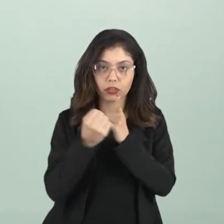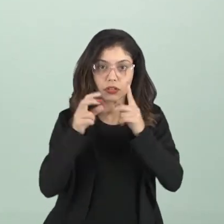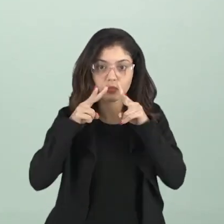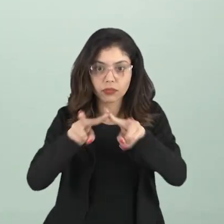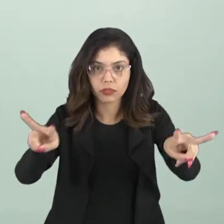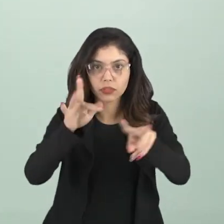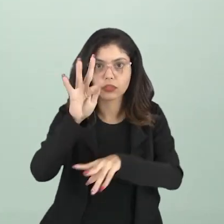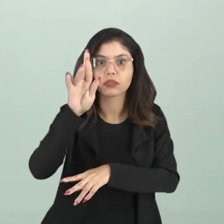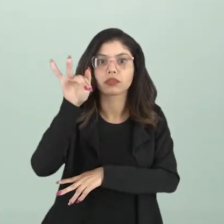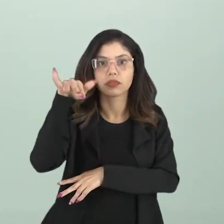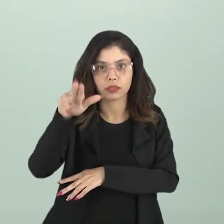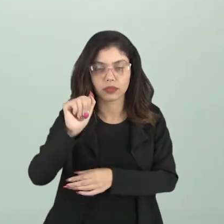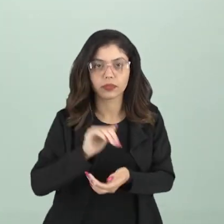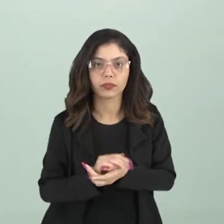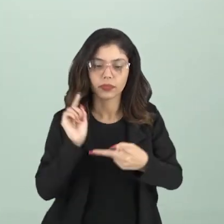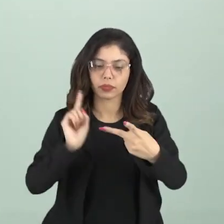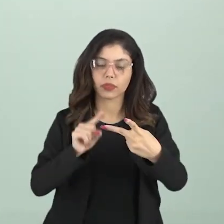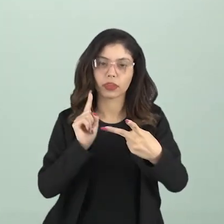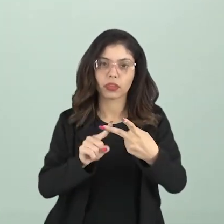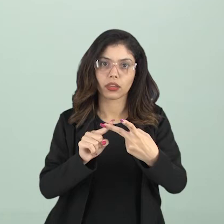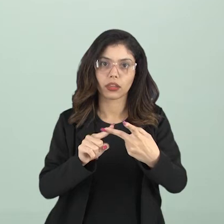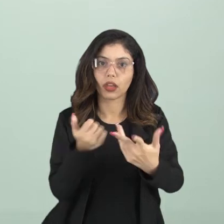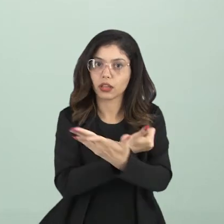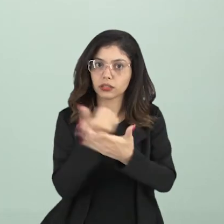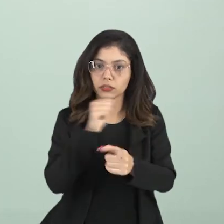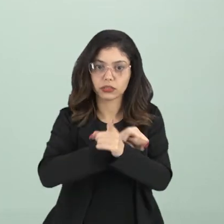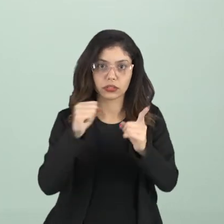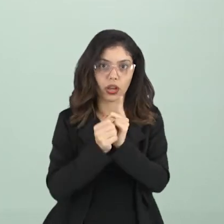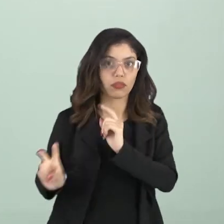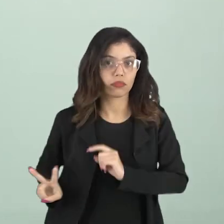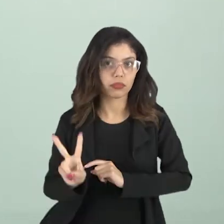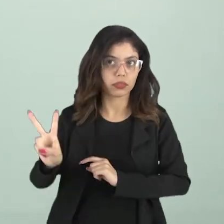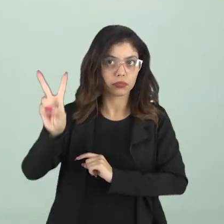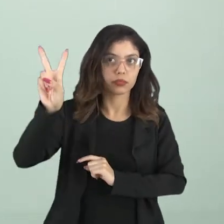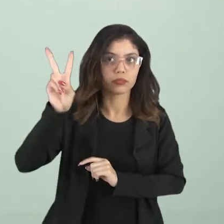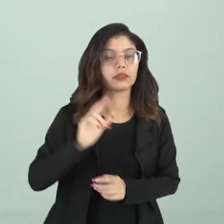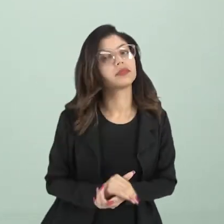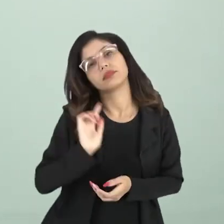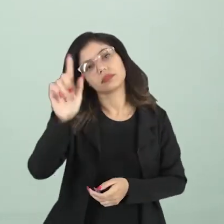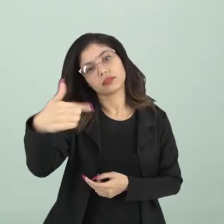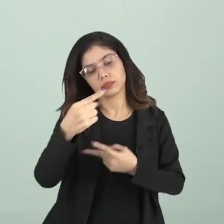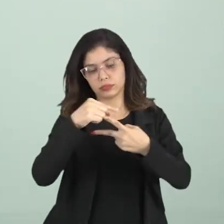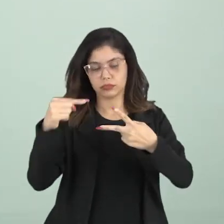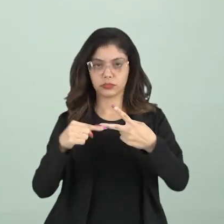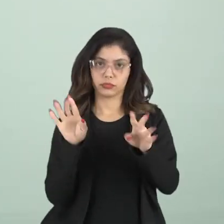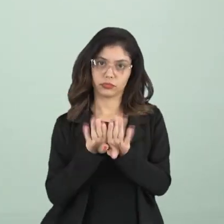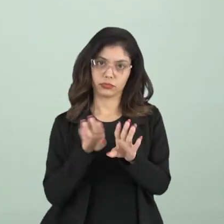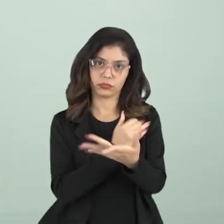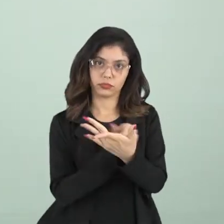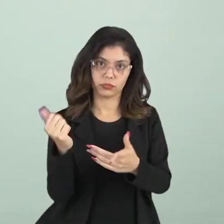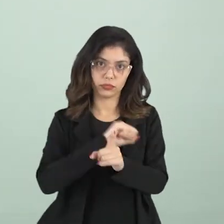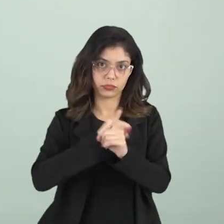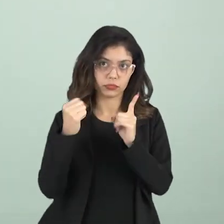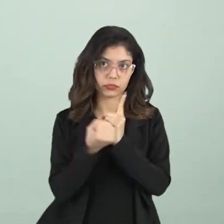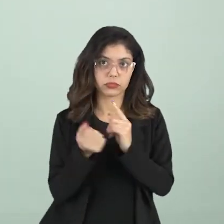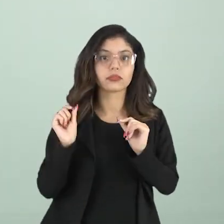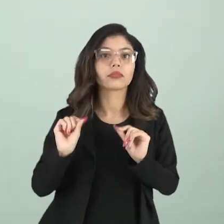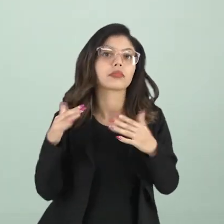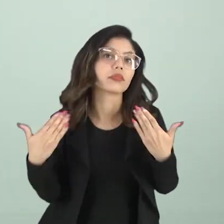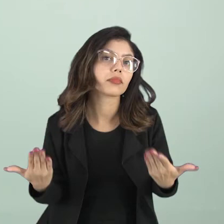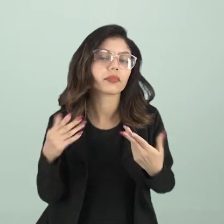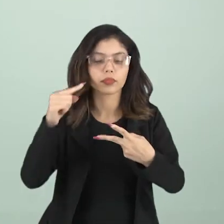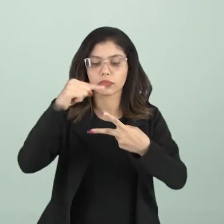visando fins, a ação social racional visando valores. E duas outras formas de ação social, ou